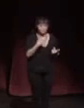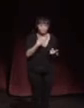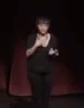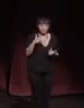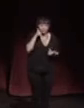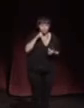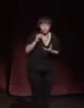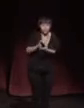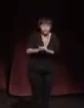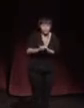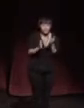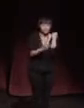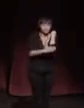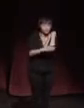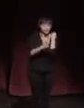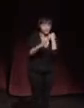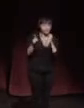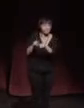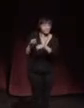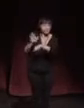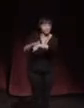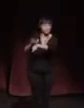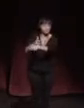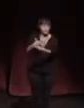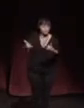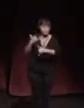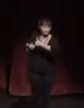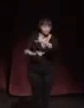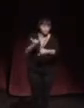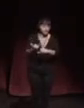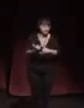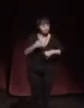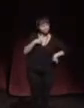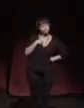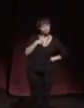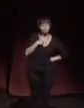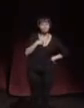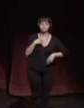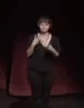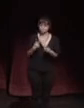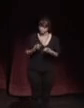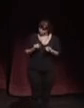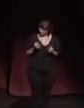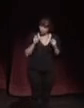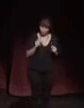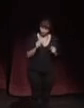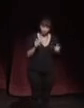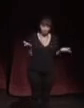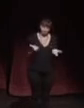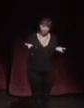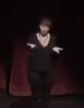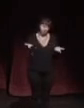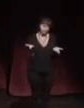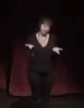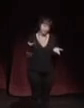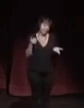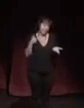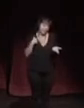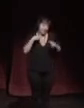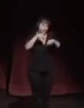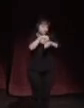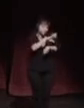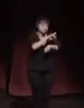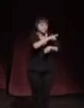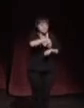quer construir objetos para a criança. Esse tipo de intervenções, por exemplo, eu compartilhei com todo mundo no centro infantil,